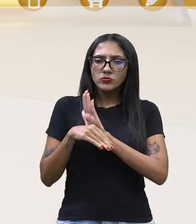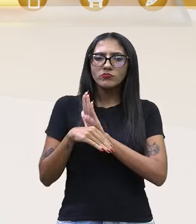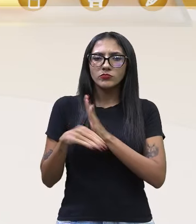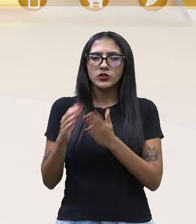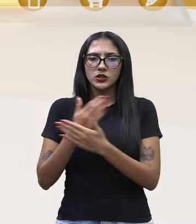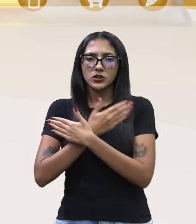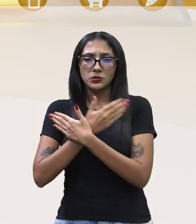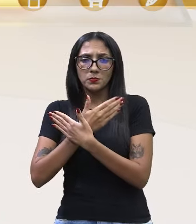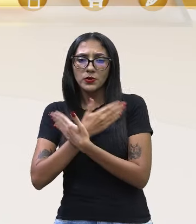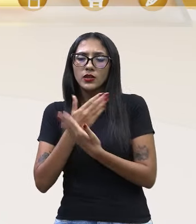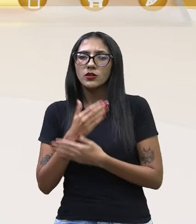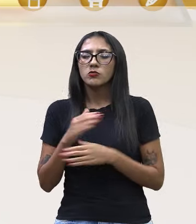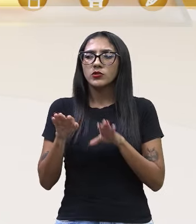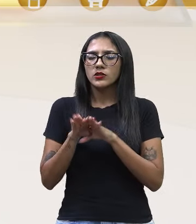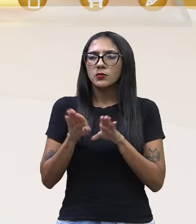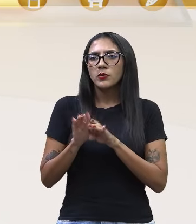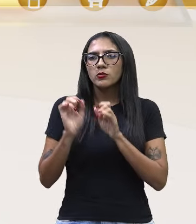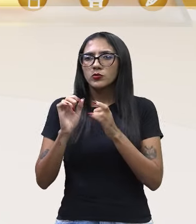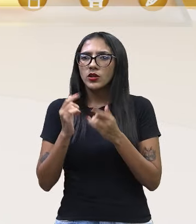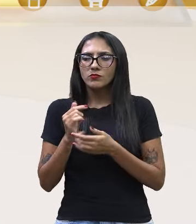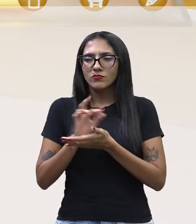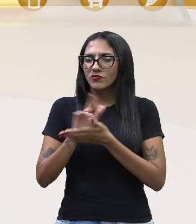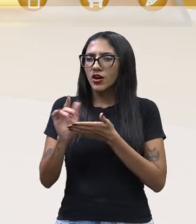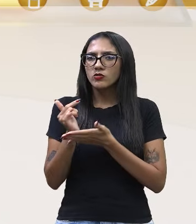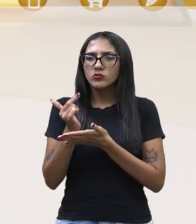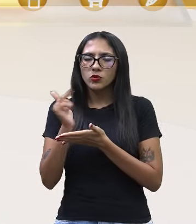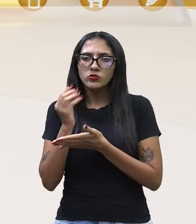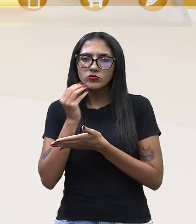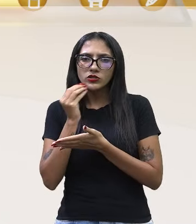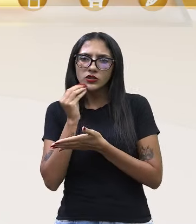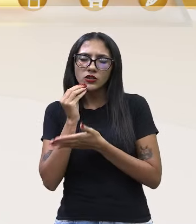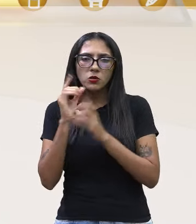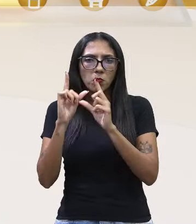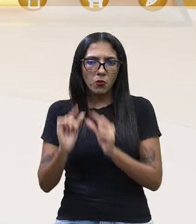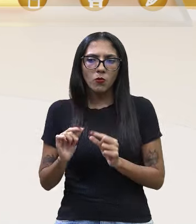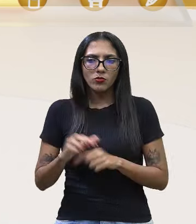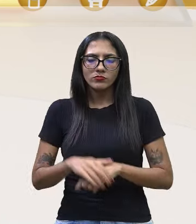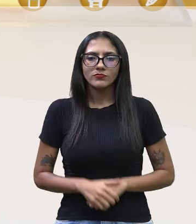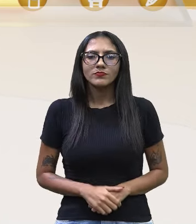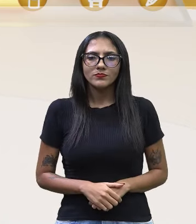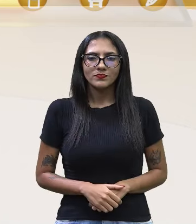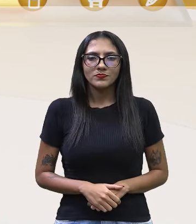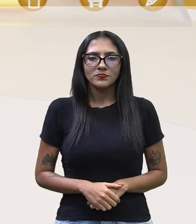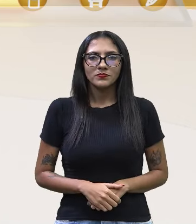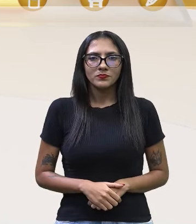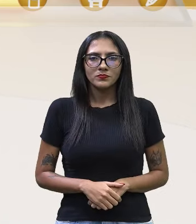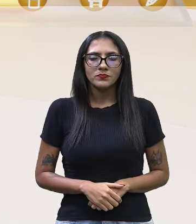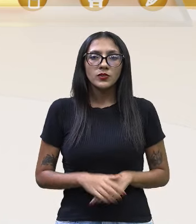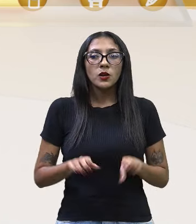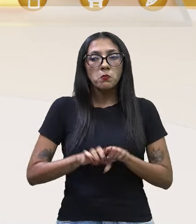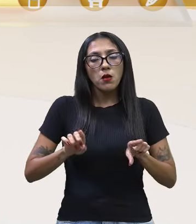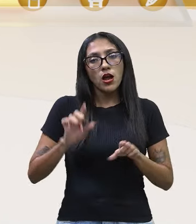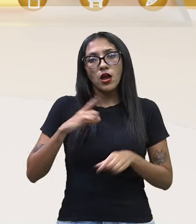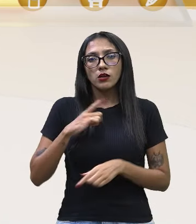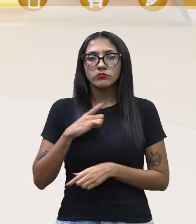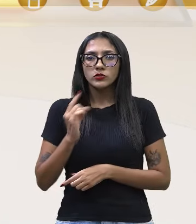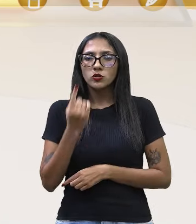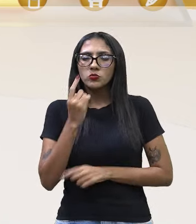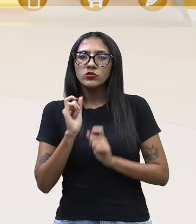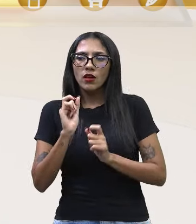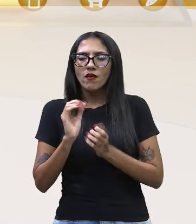nisso é verdade aí tem uma justificativa talvez não seja a mais completa né mas uma justificativa é a falta de infraestrutura e de acesso